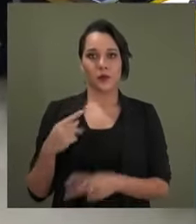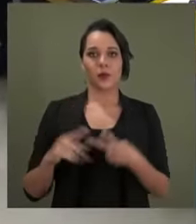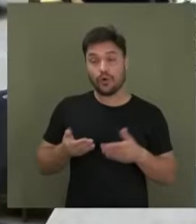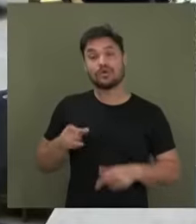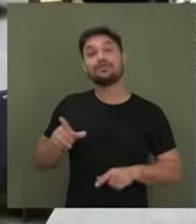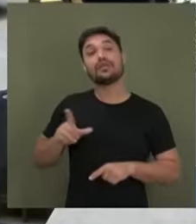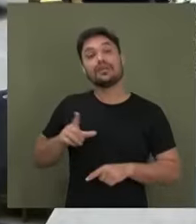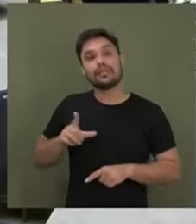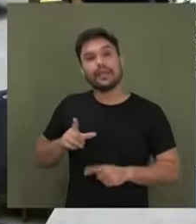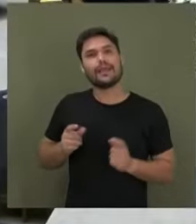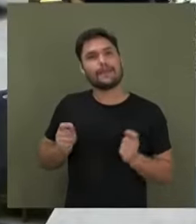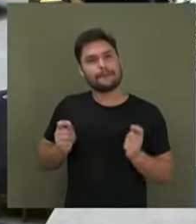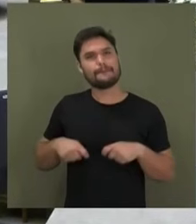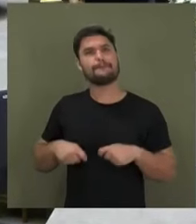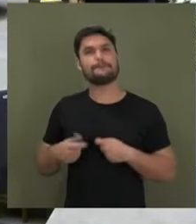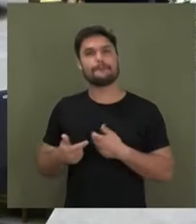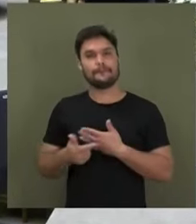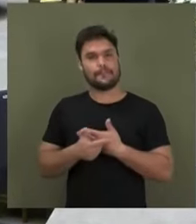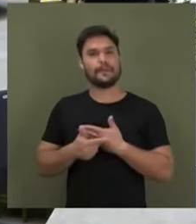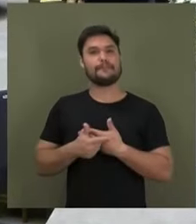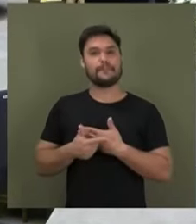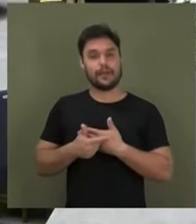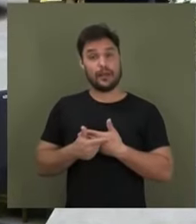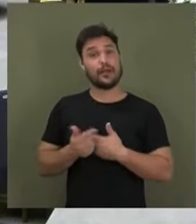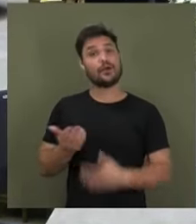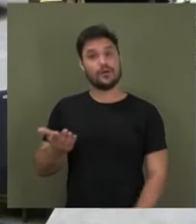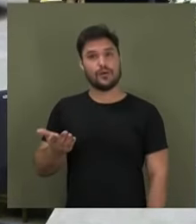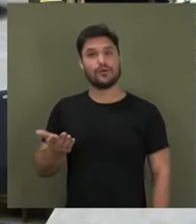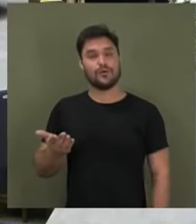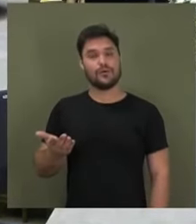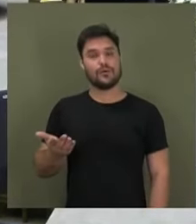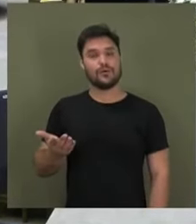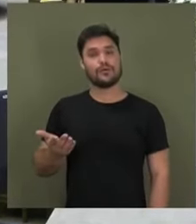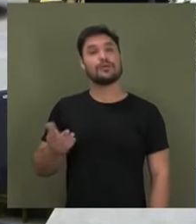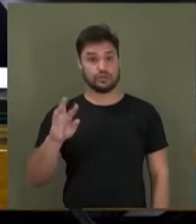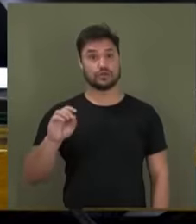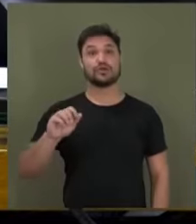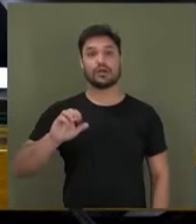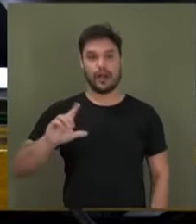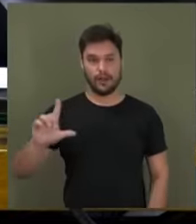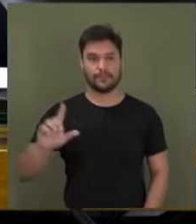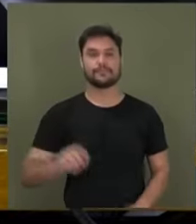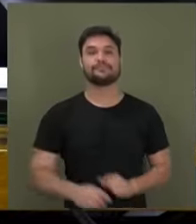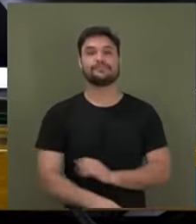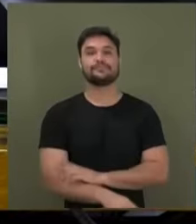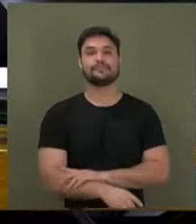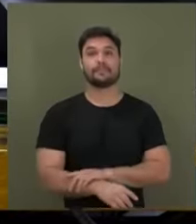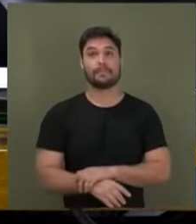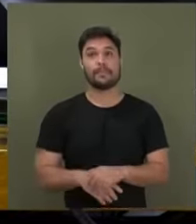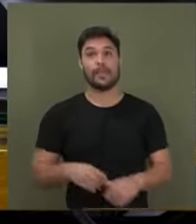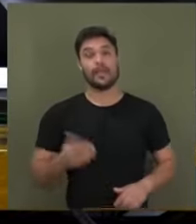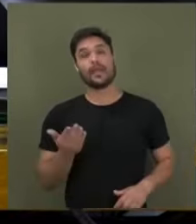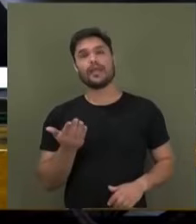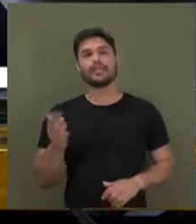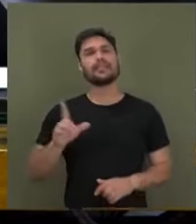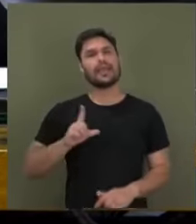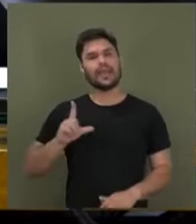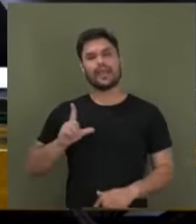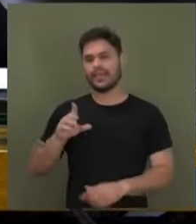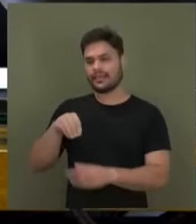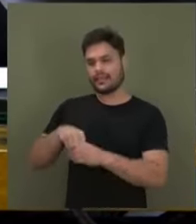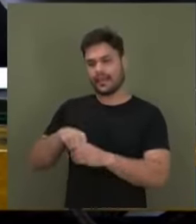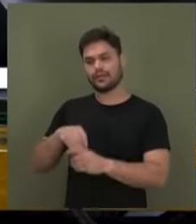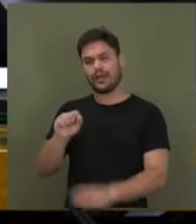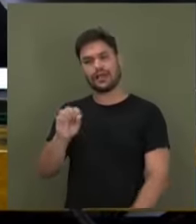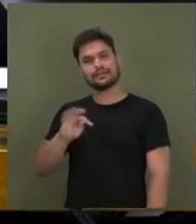países o presidente do senado Rodrigo Pacheco que conduziu a sessão ressaltou a relevância da criação do